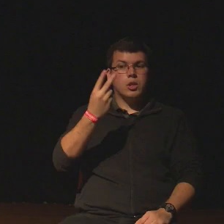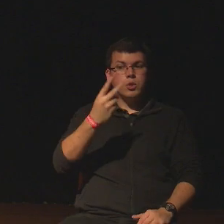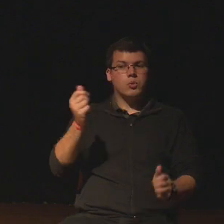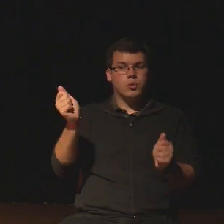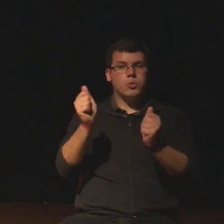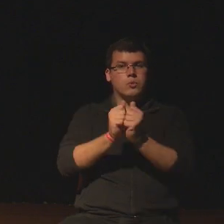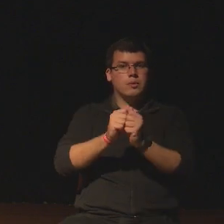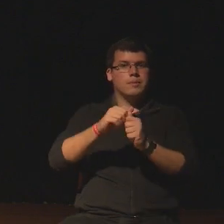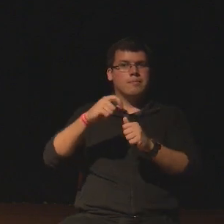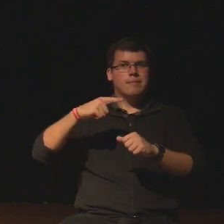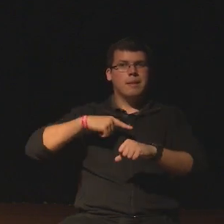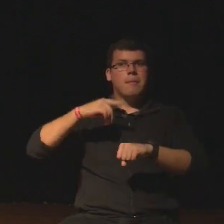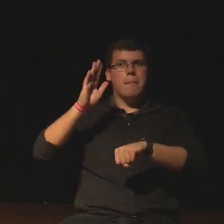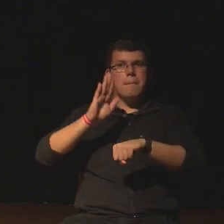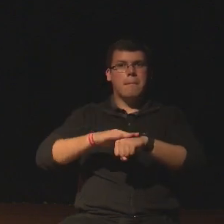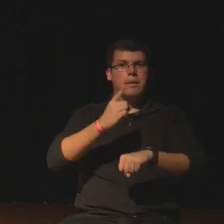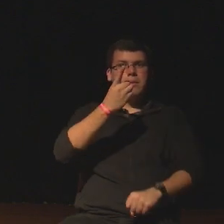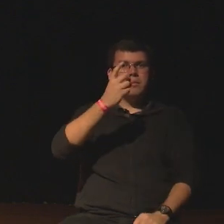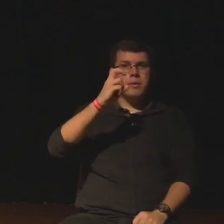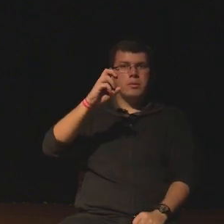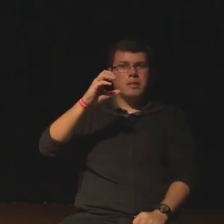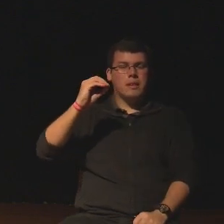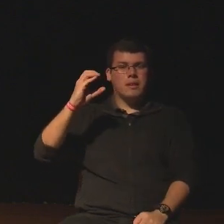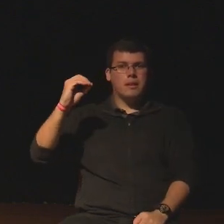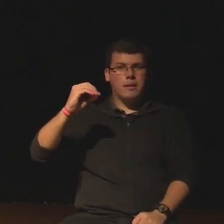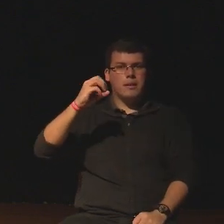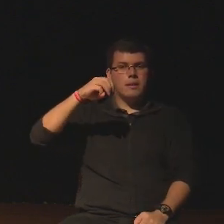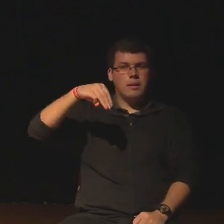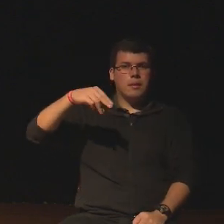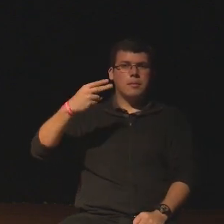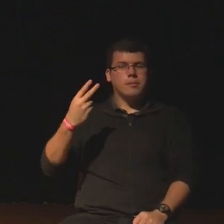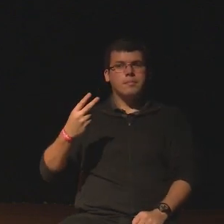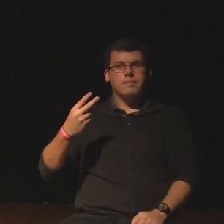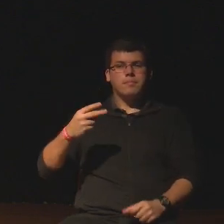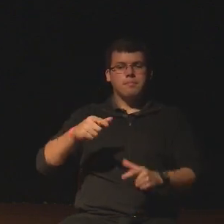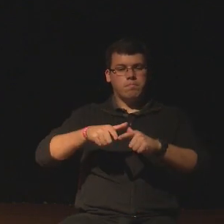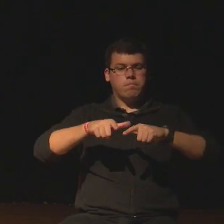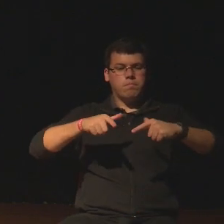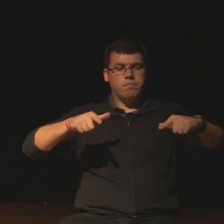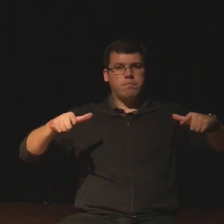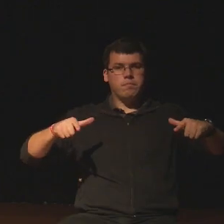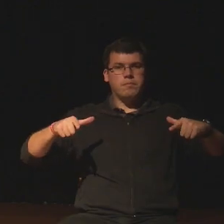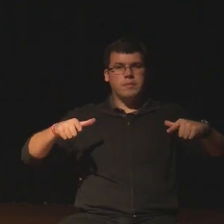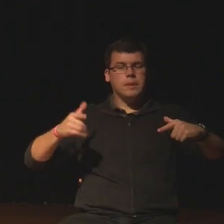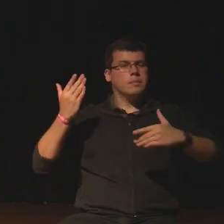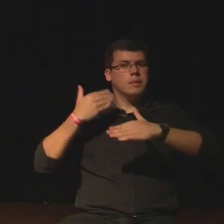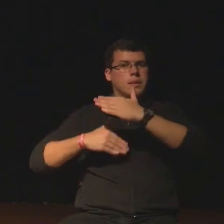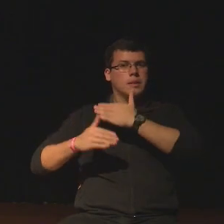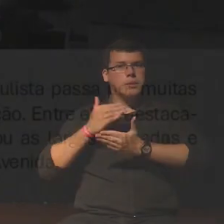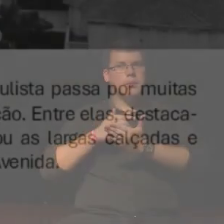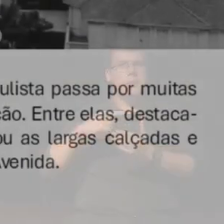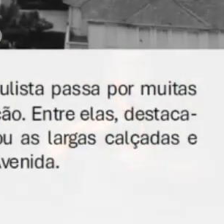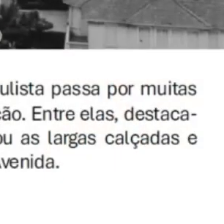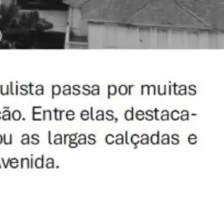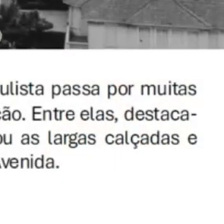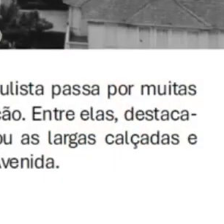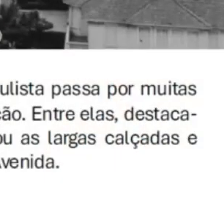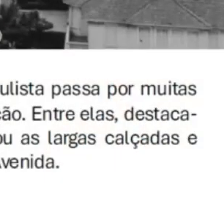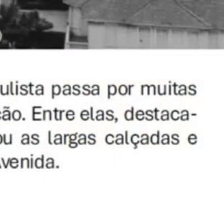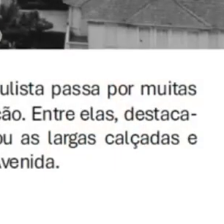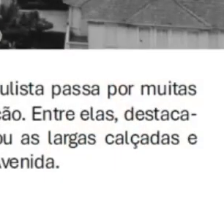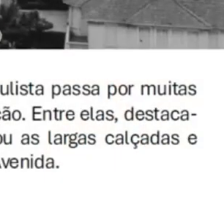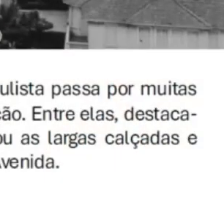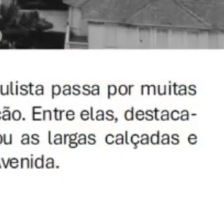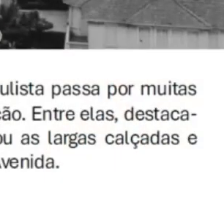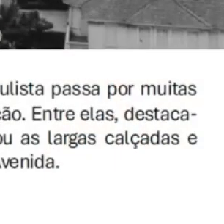Então, num contexto histórico bem rapidinho, a gente tem a Avenida Paulista começando com uma área de palacete da elite cafeeira